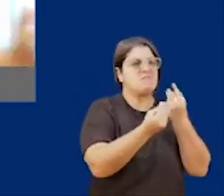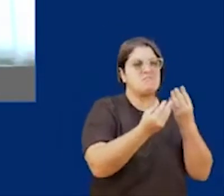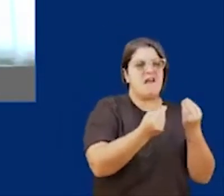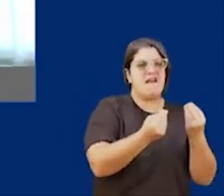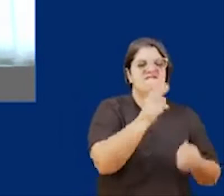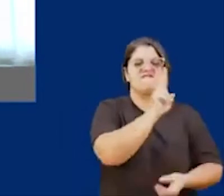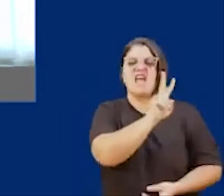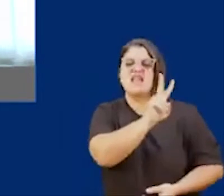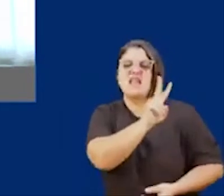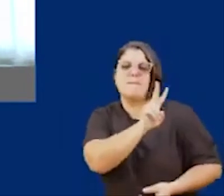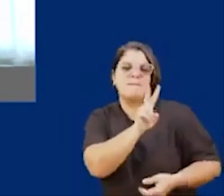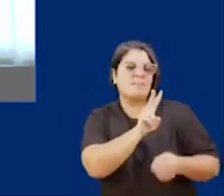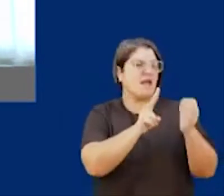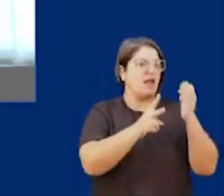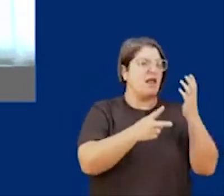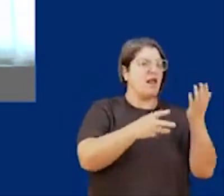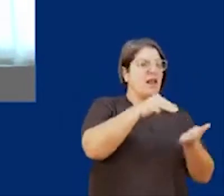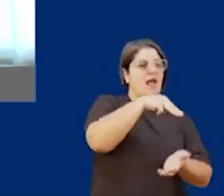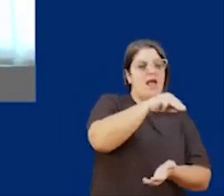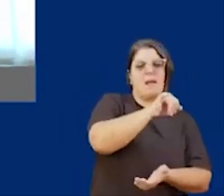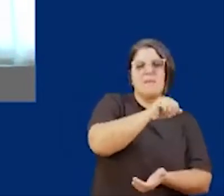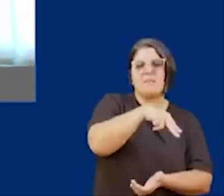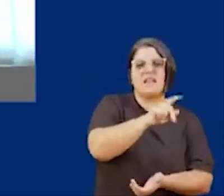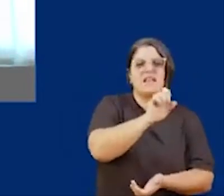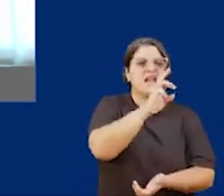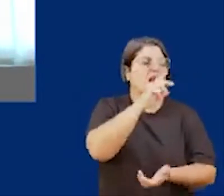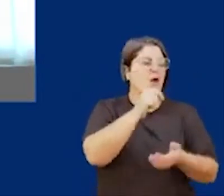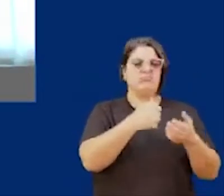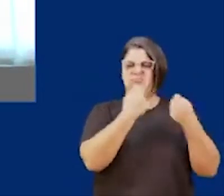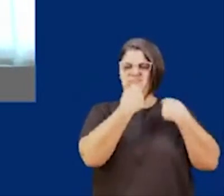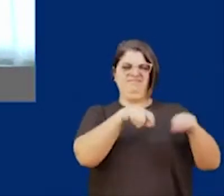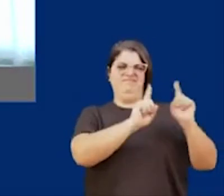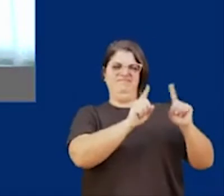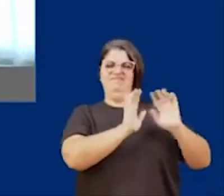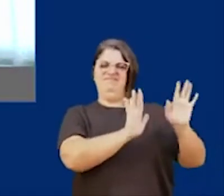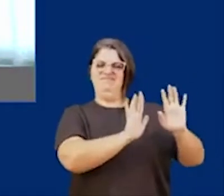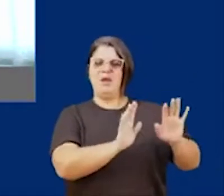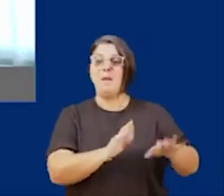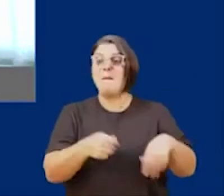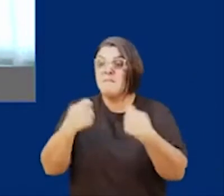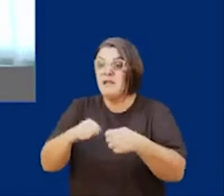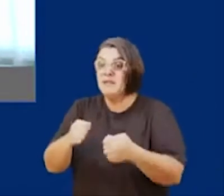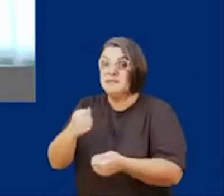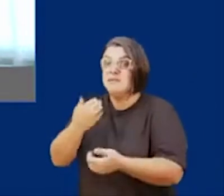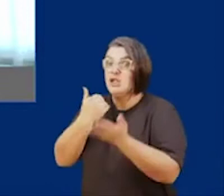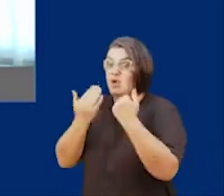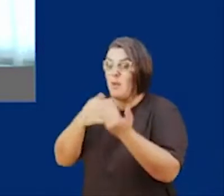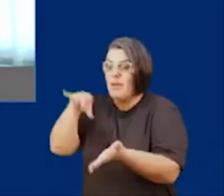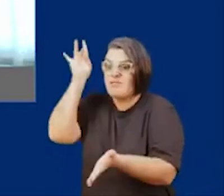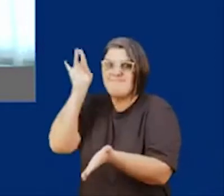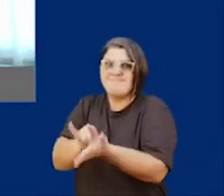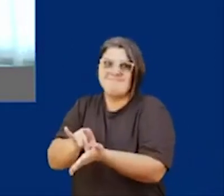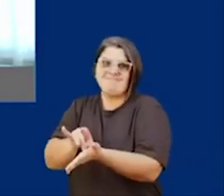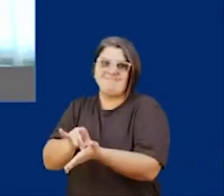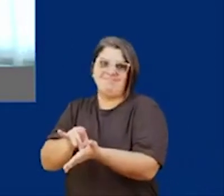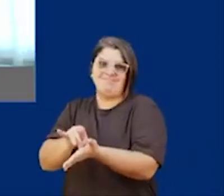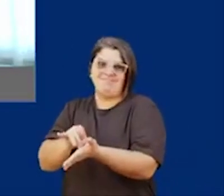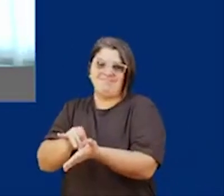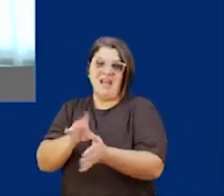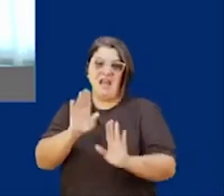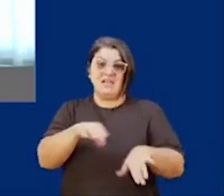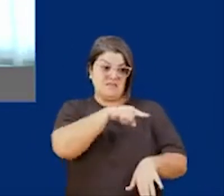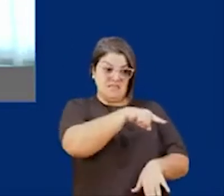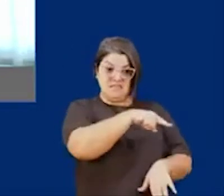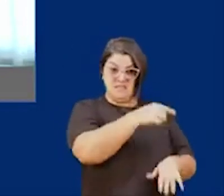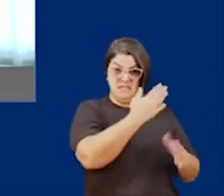vitamina, em tal mineral, né? Isso não é o que a gente precisa da comida de verdade, né? Esses alimentos, muitas vezes eles são